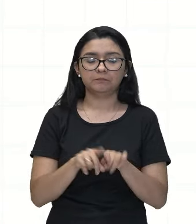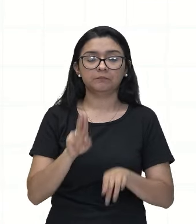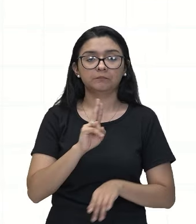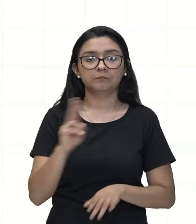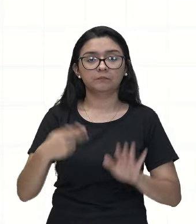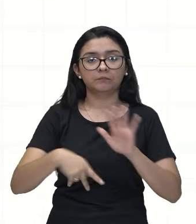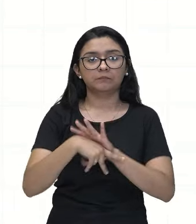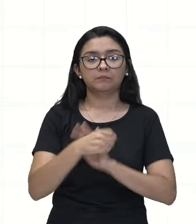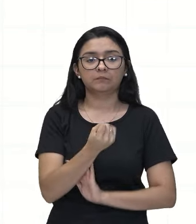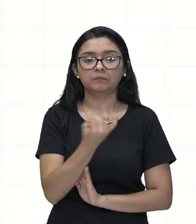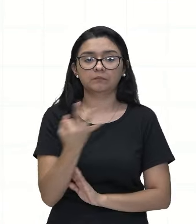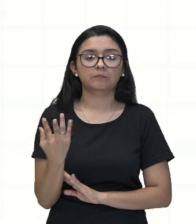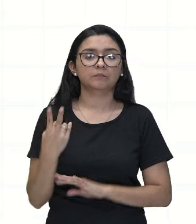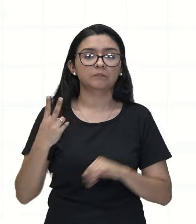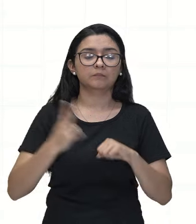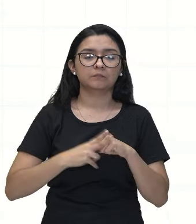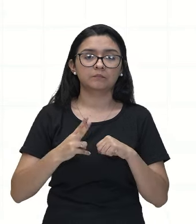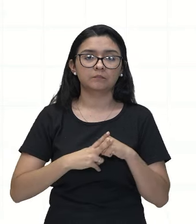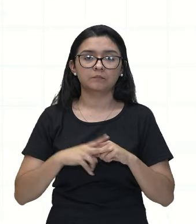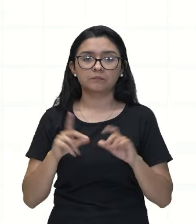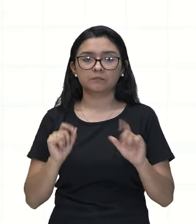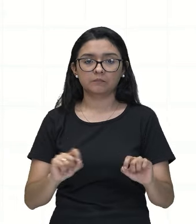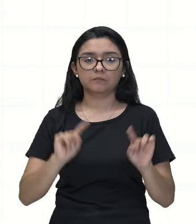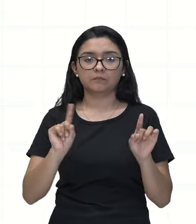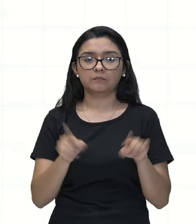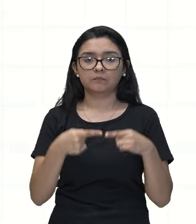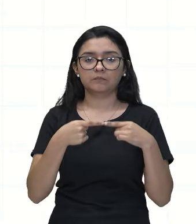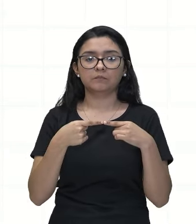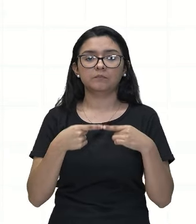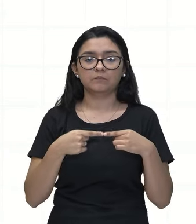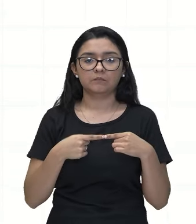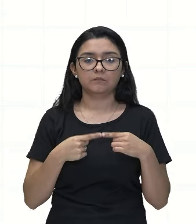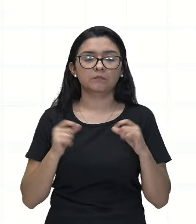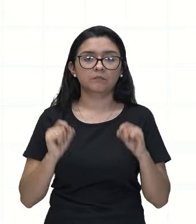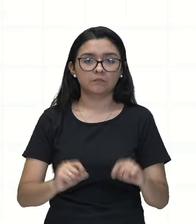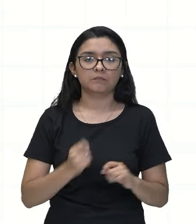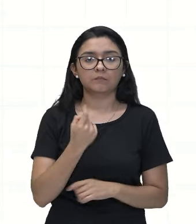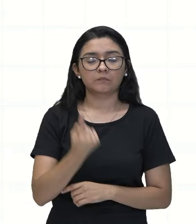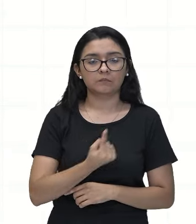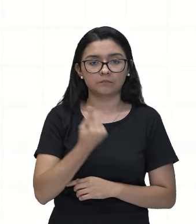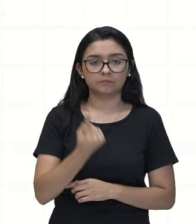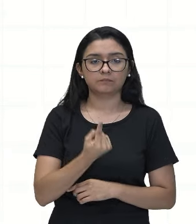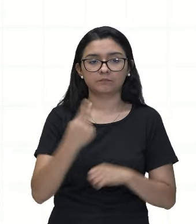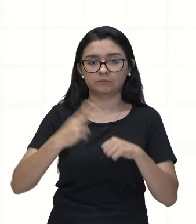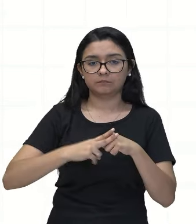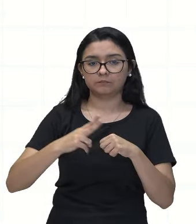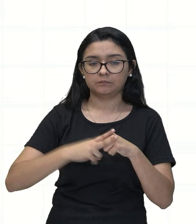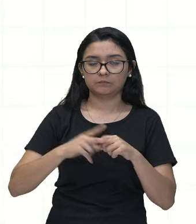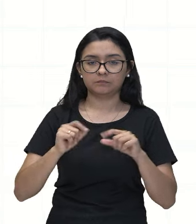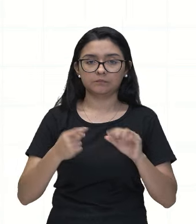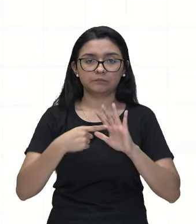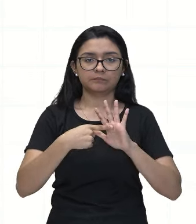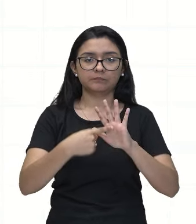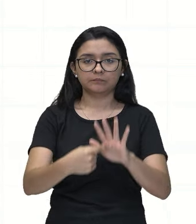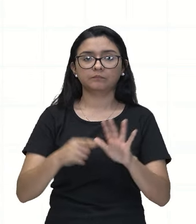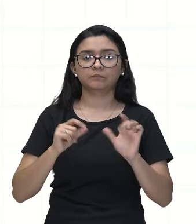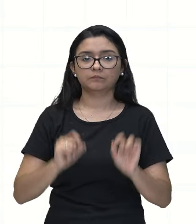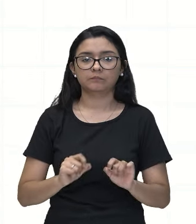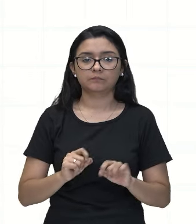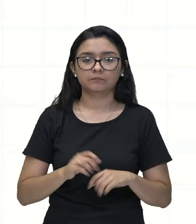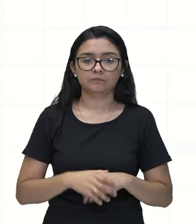plural o verbo concorda no singular realçando a o